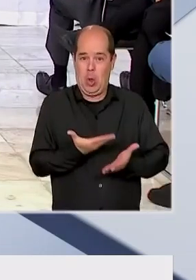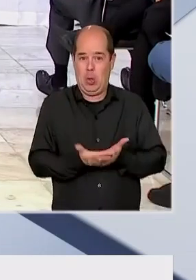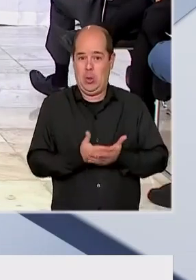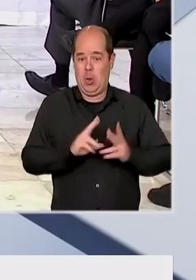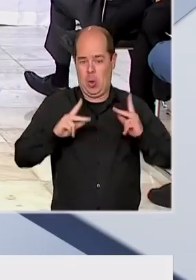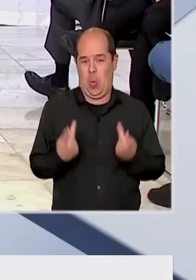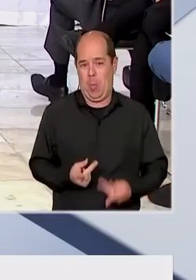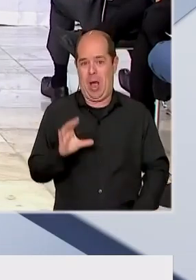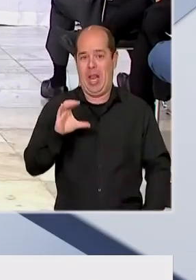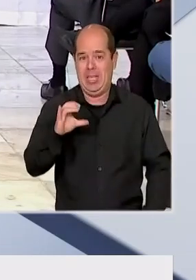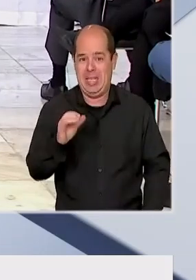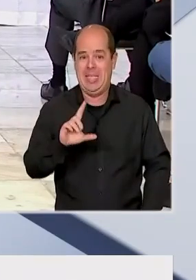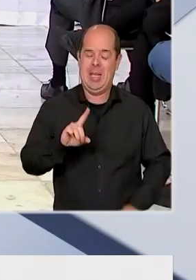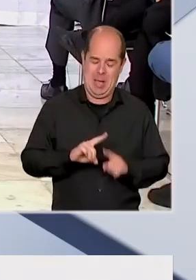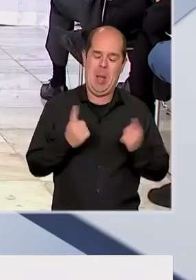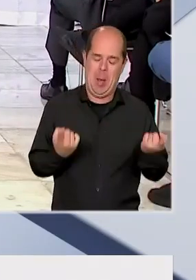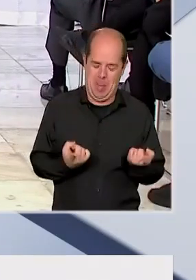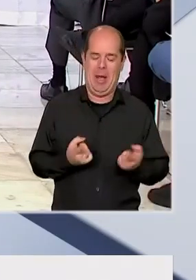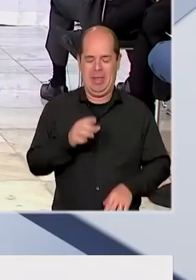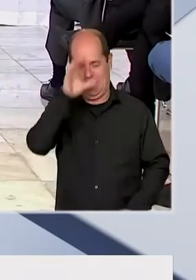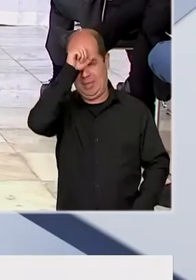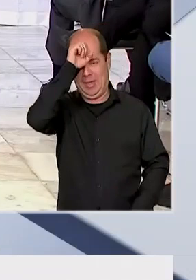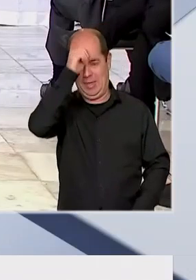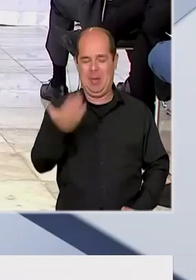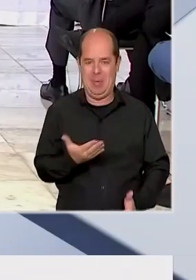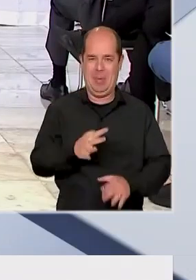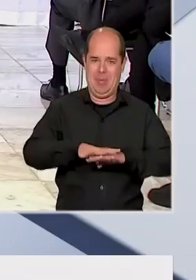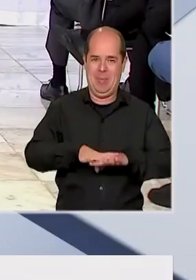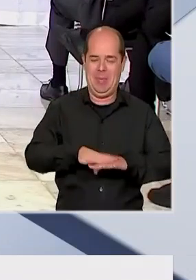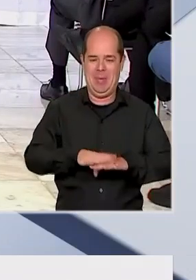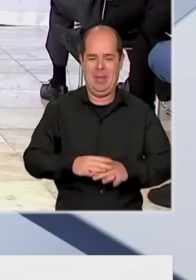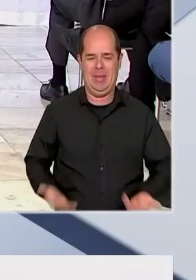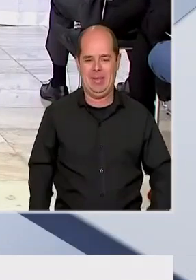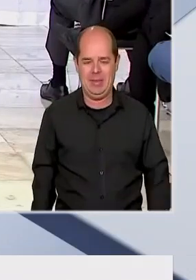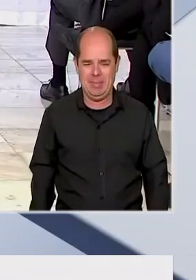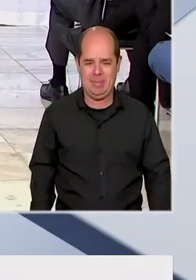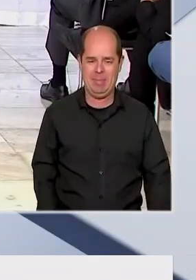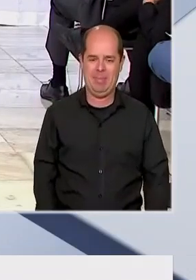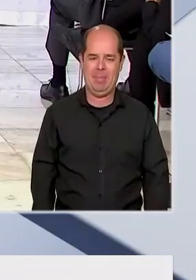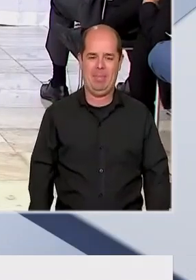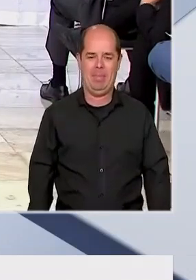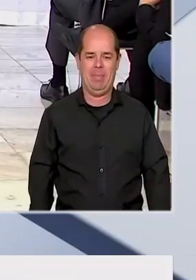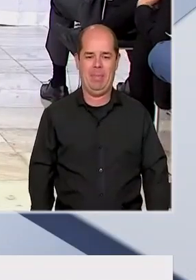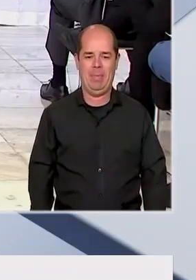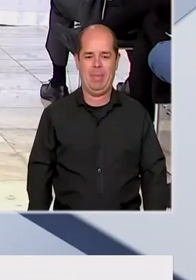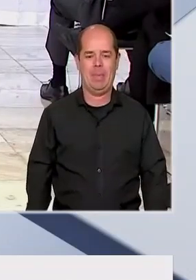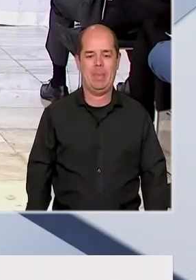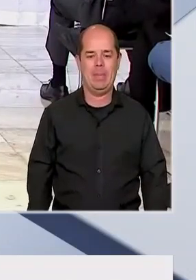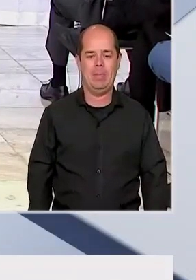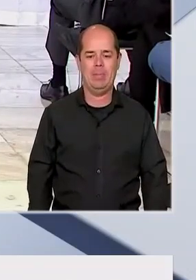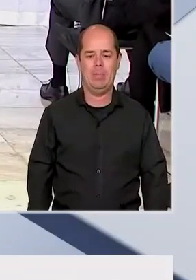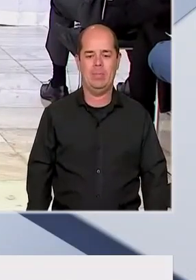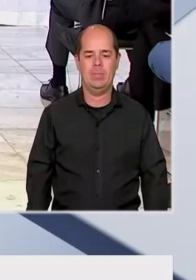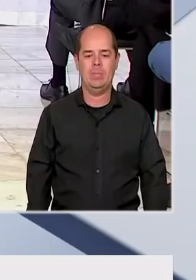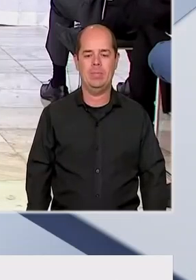esclarecer crimes o Brasil tem um dos menores índices no mundo de esclarecimento de